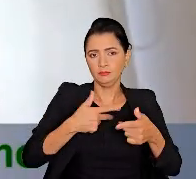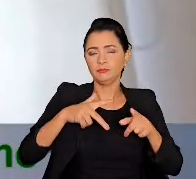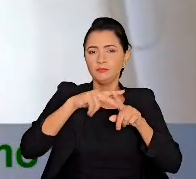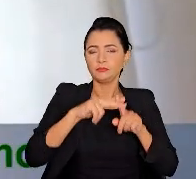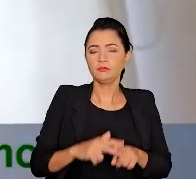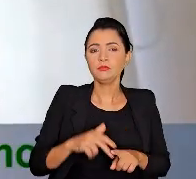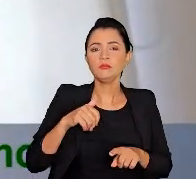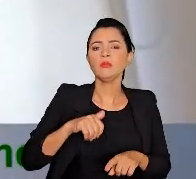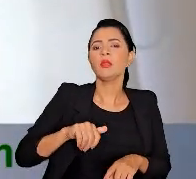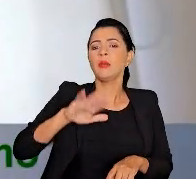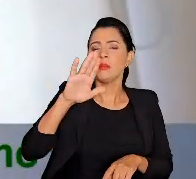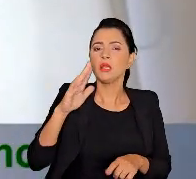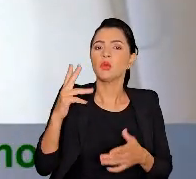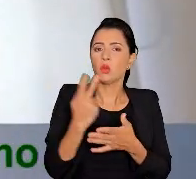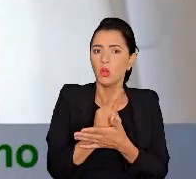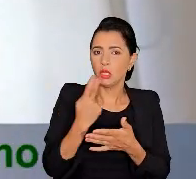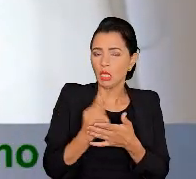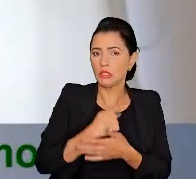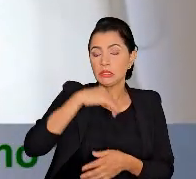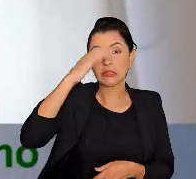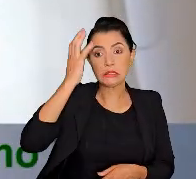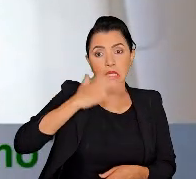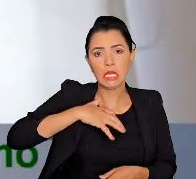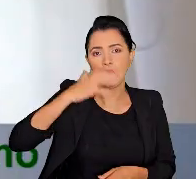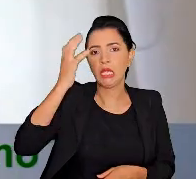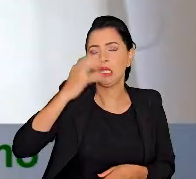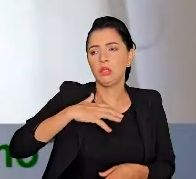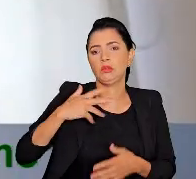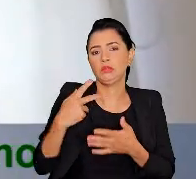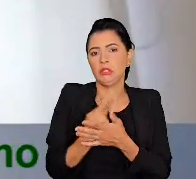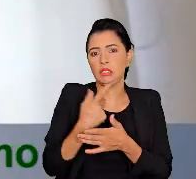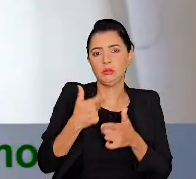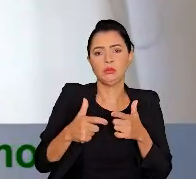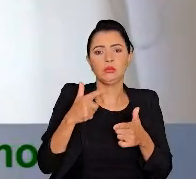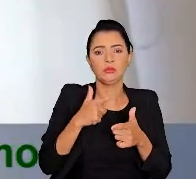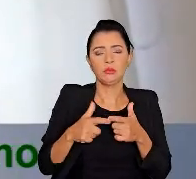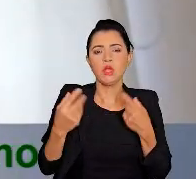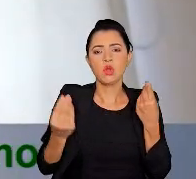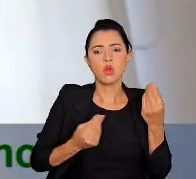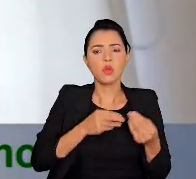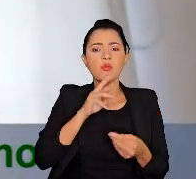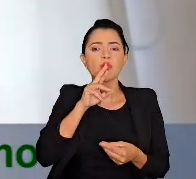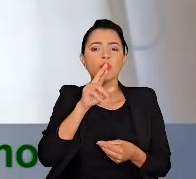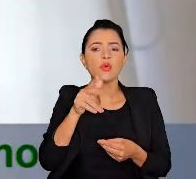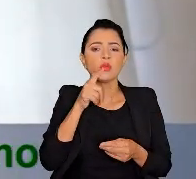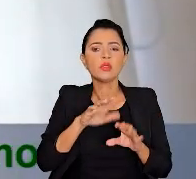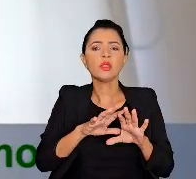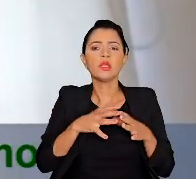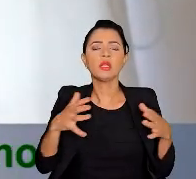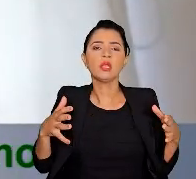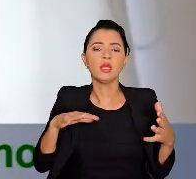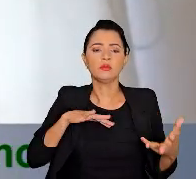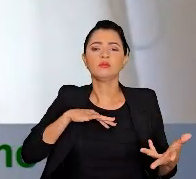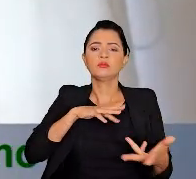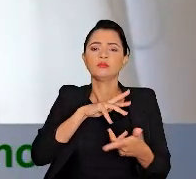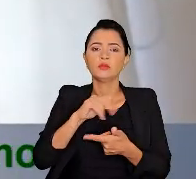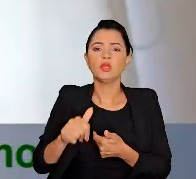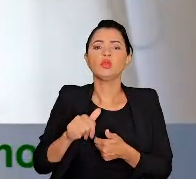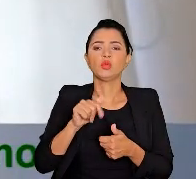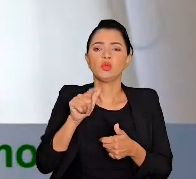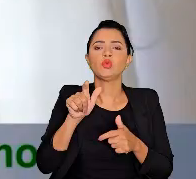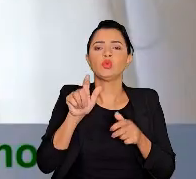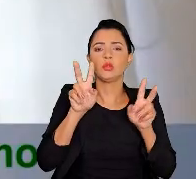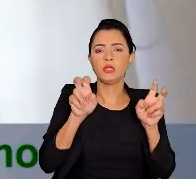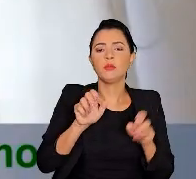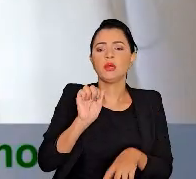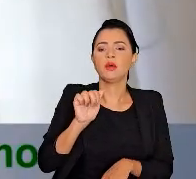mais frequente, a mais séria delas é como responder ao recrudescimento em escala internacional do antissemitismo.